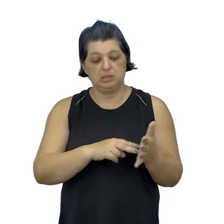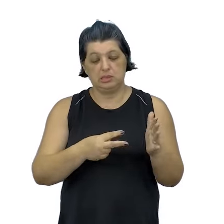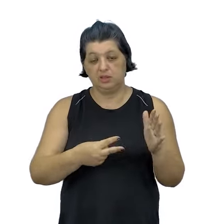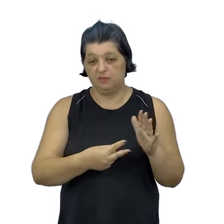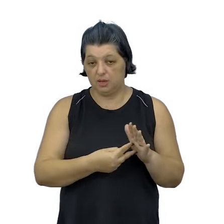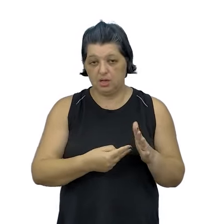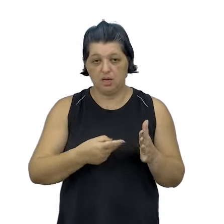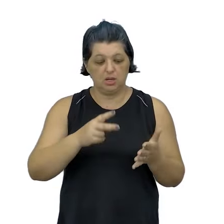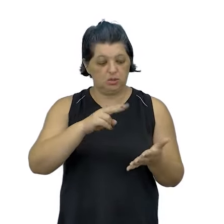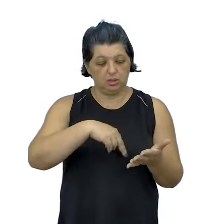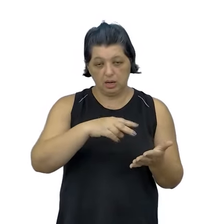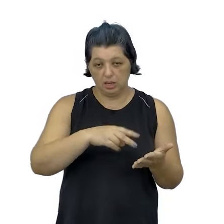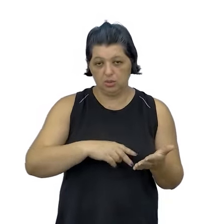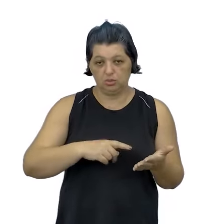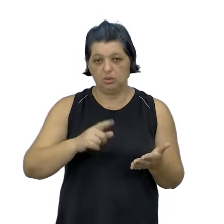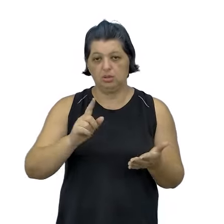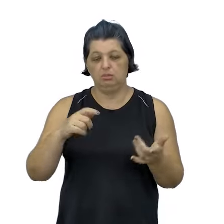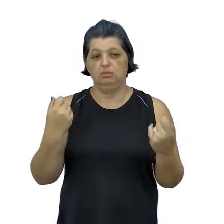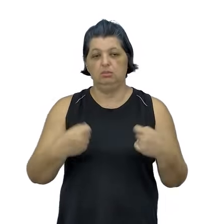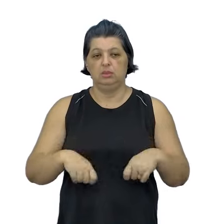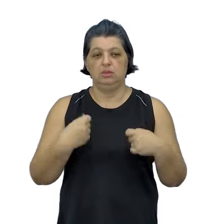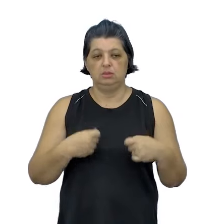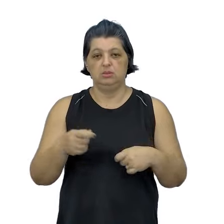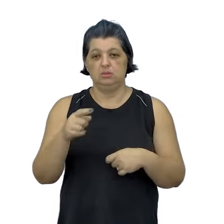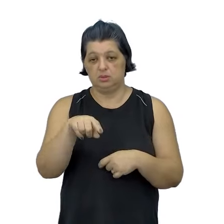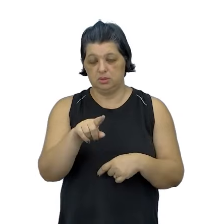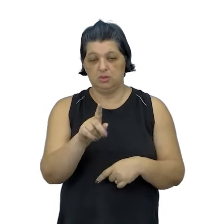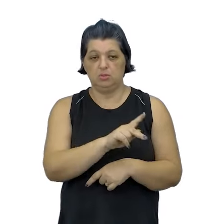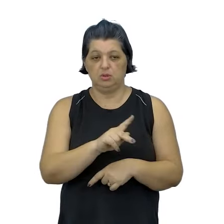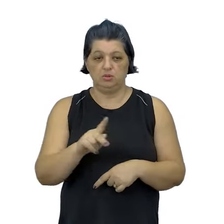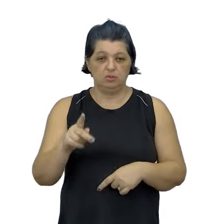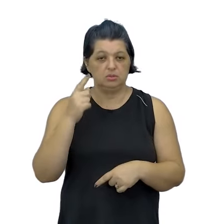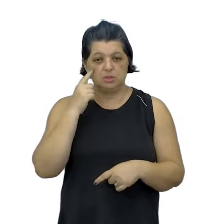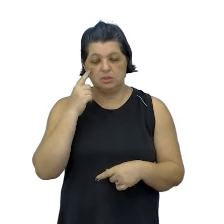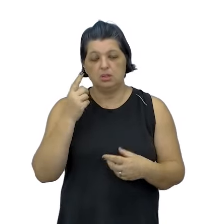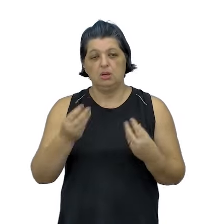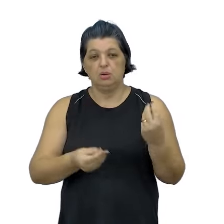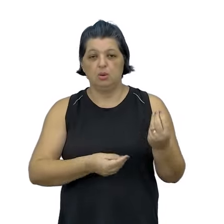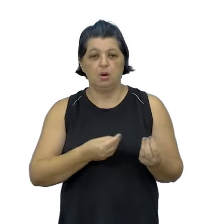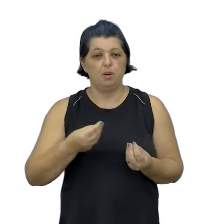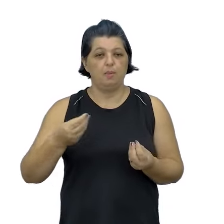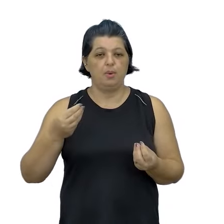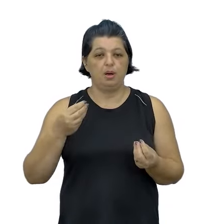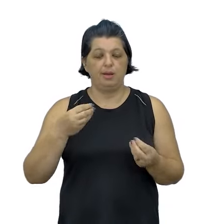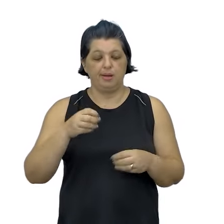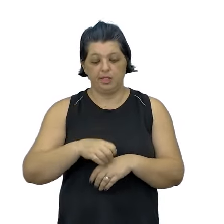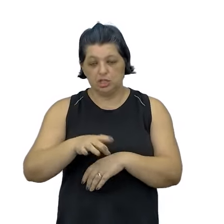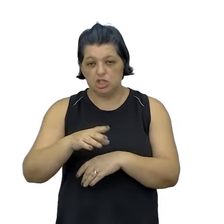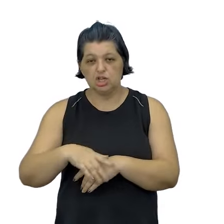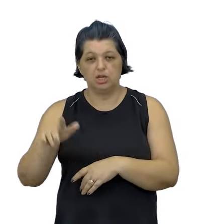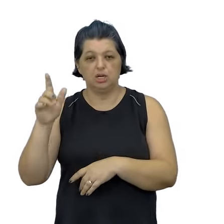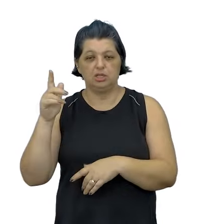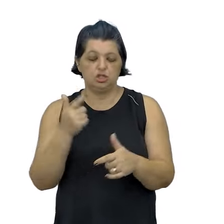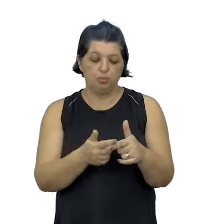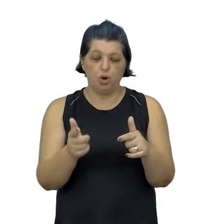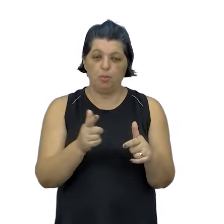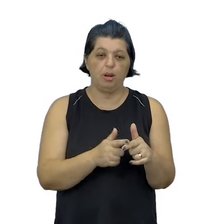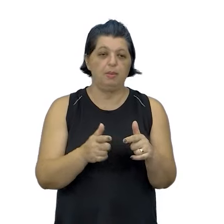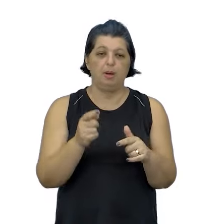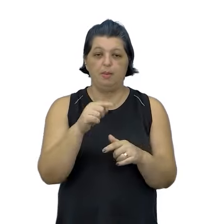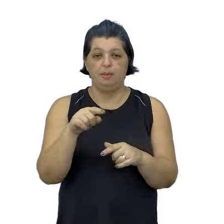que eles estão lendo, é necessário que você, enquanto professor, problematize para que eles pensem, né? E aqui agora eu vou